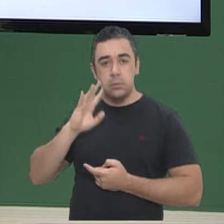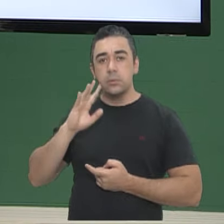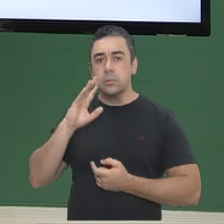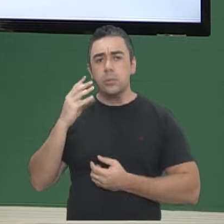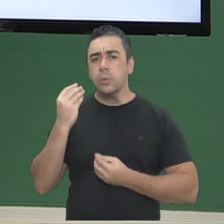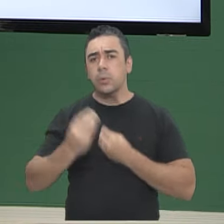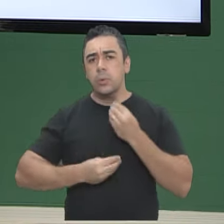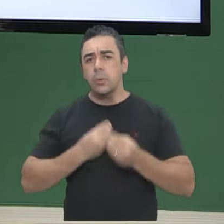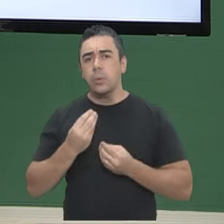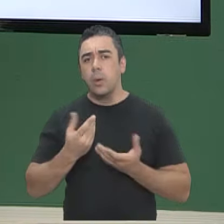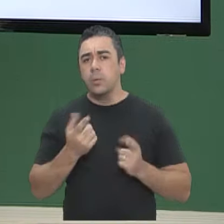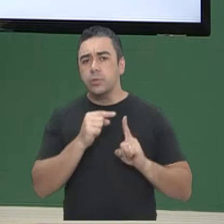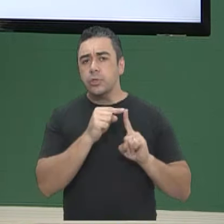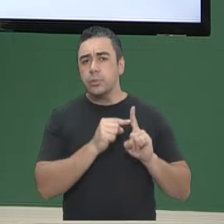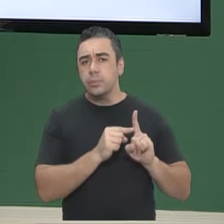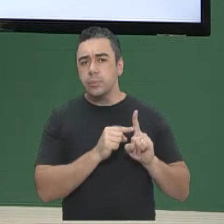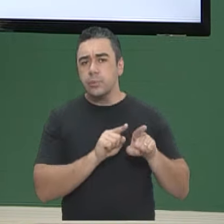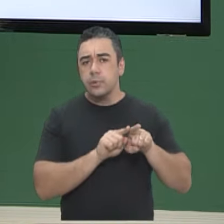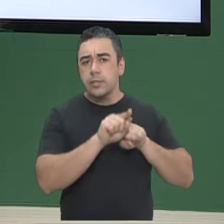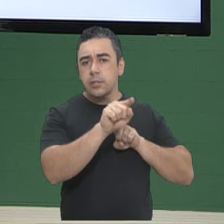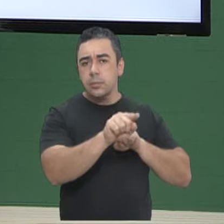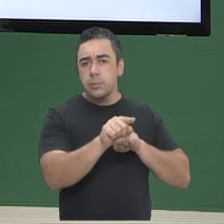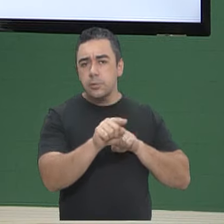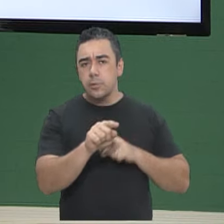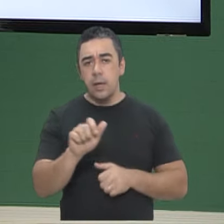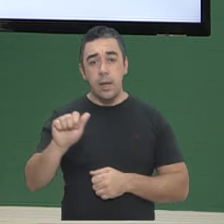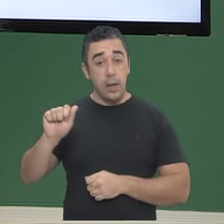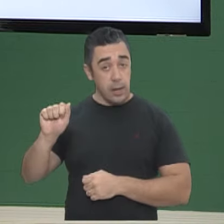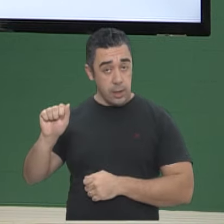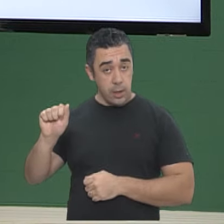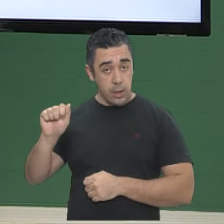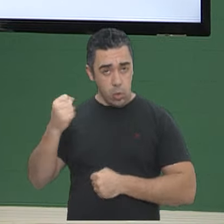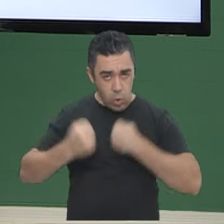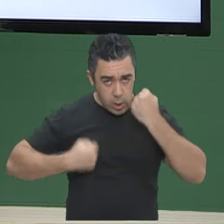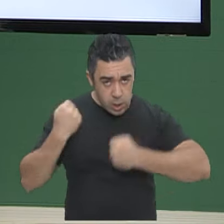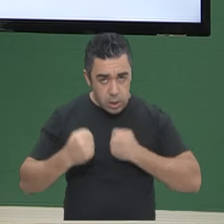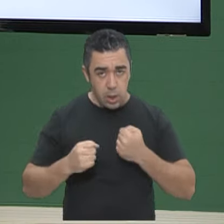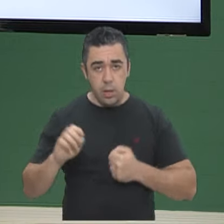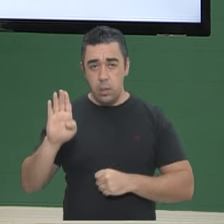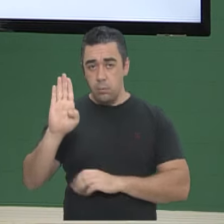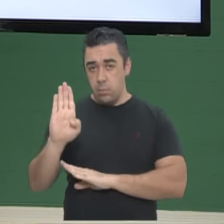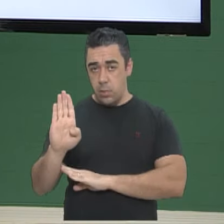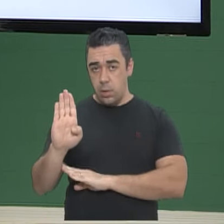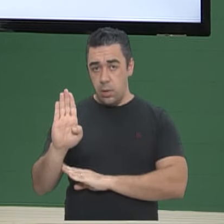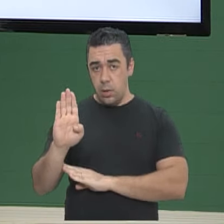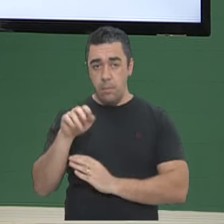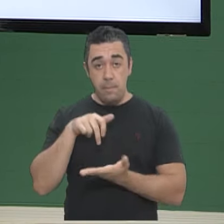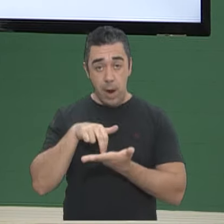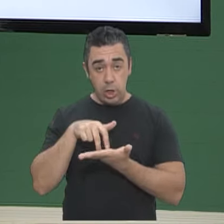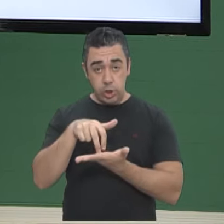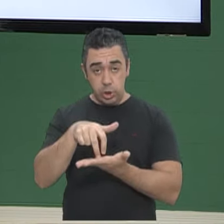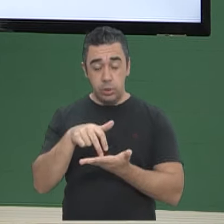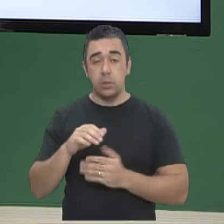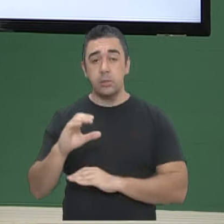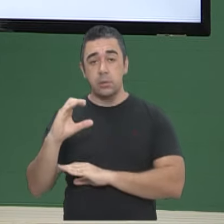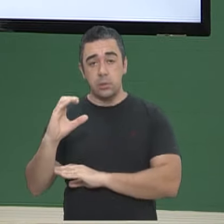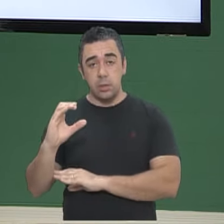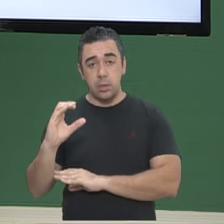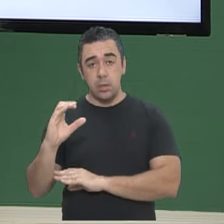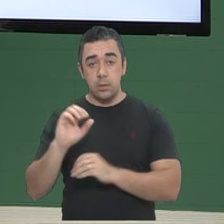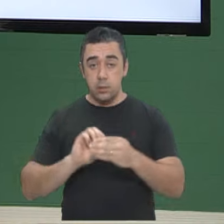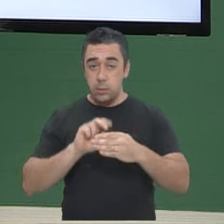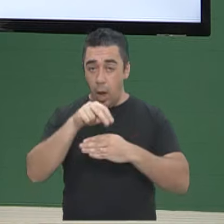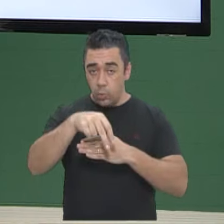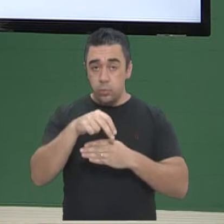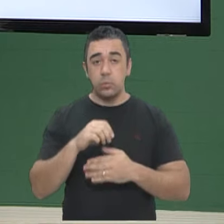Qual modalidade do atletismo será que é? Vamos lá, alternativa A, corrida, alternativa B, a marcha, alternativa C,